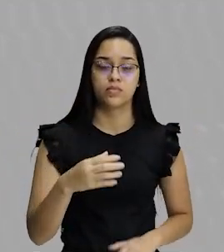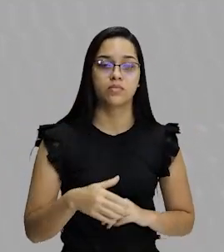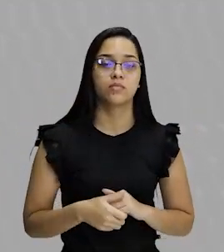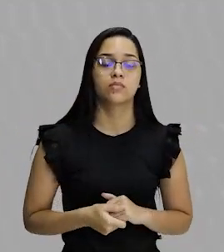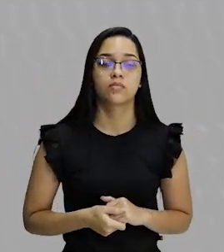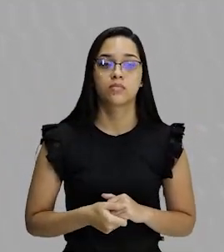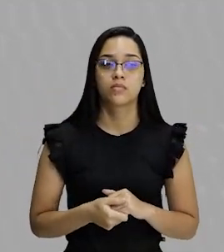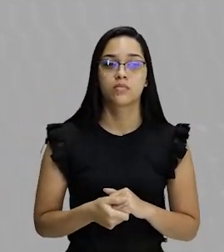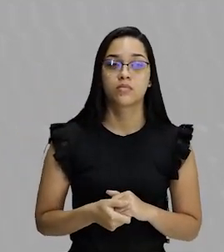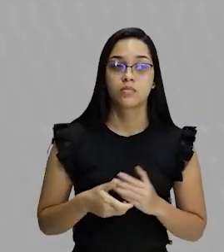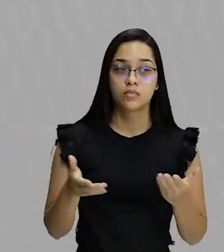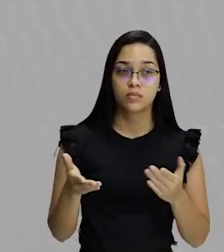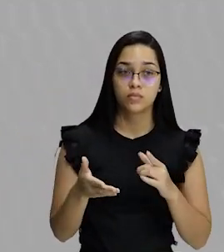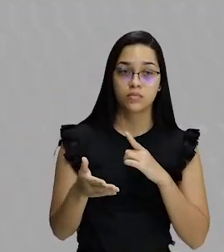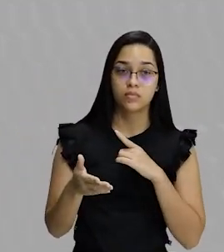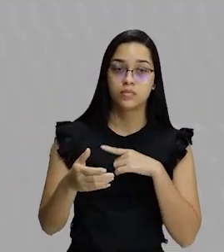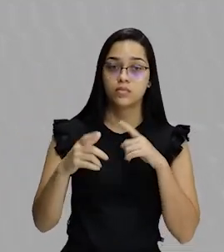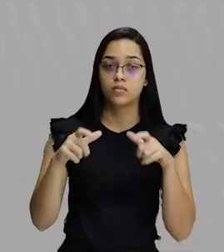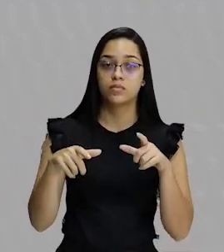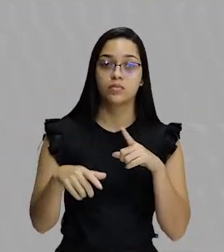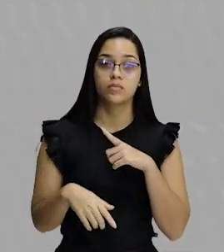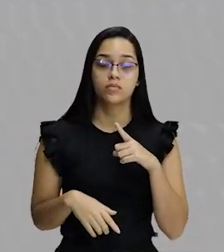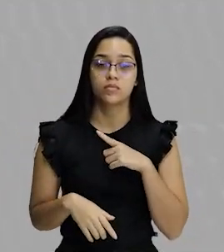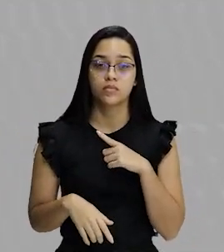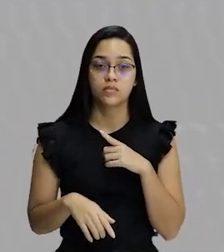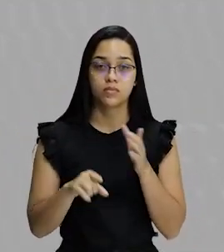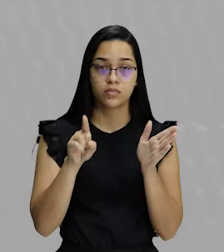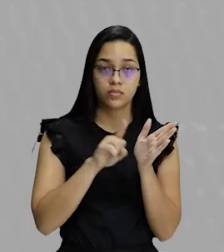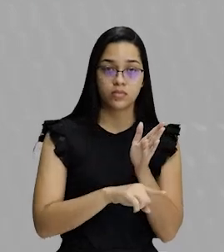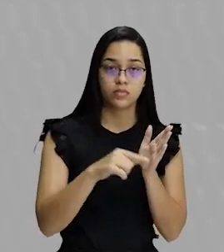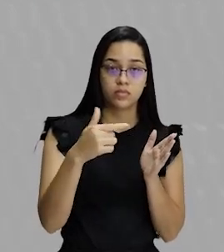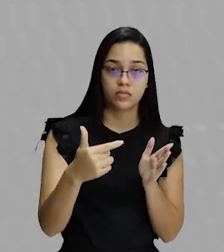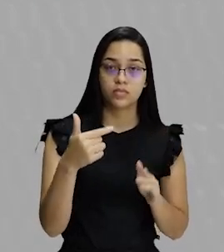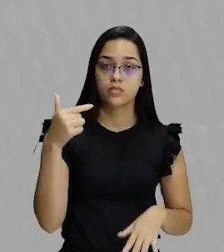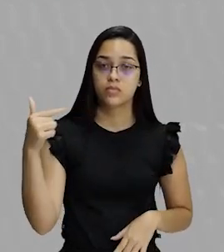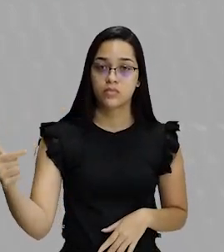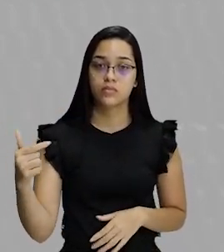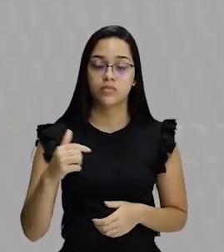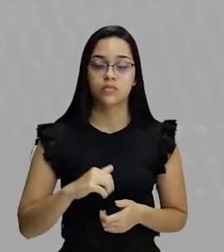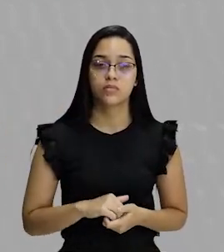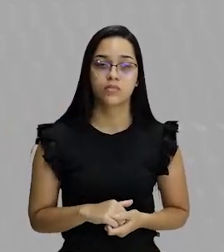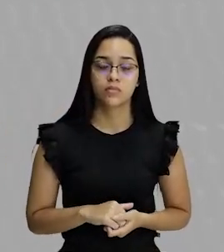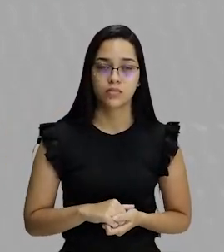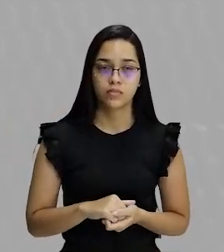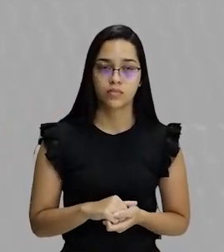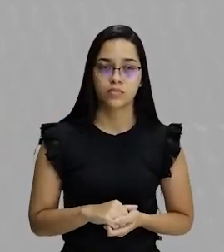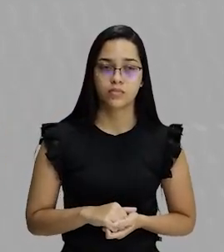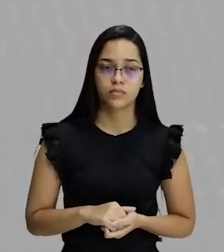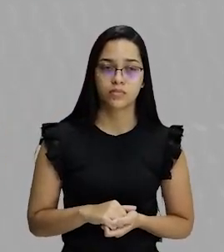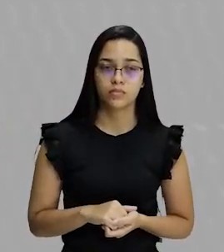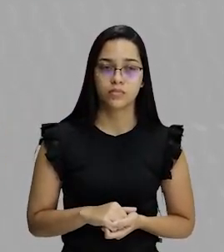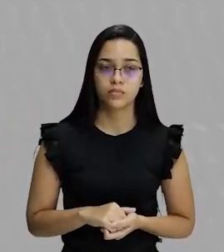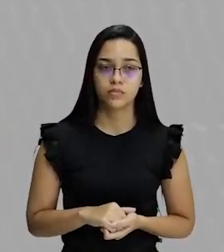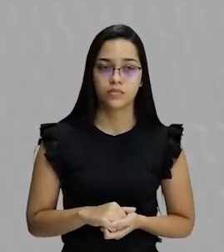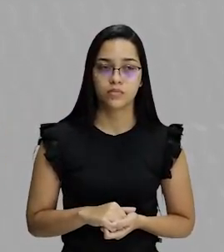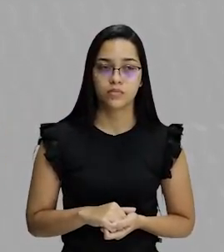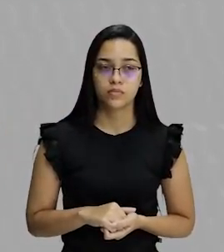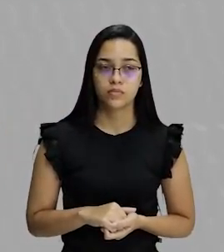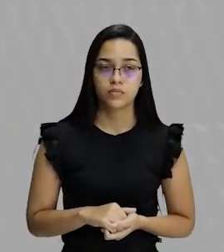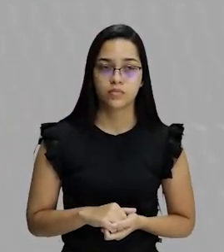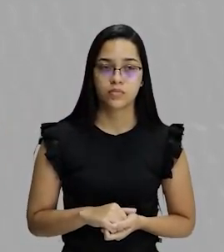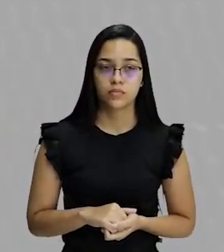Tá? Vamos ver agora a localização do ponto C e o ponto D. Ó, o ponto C tem coordenada menos 2 e